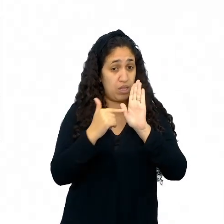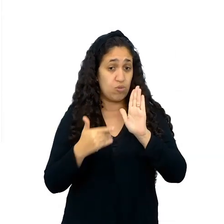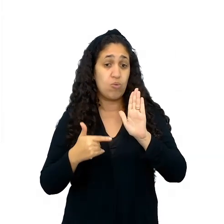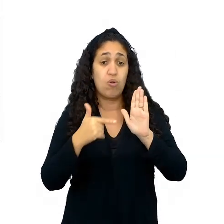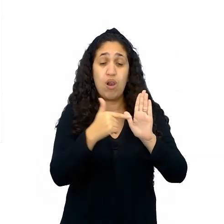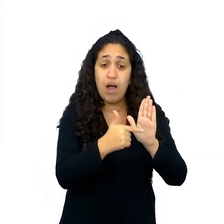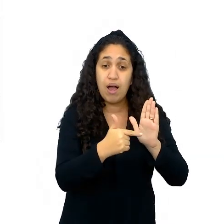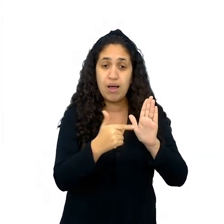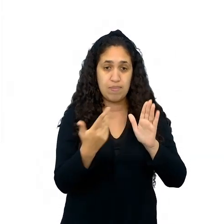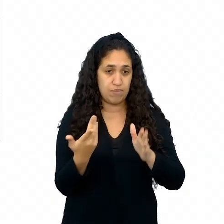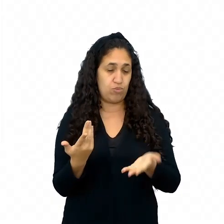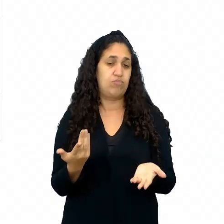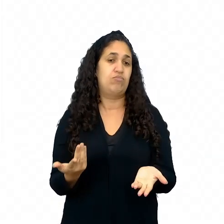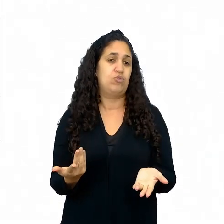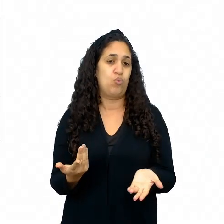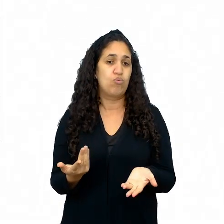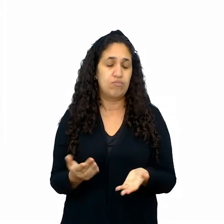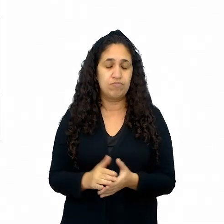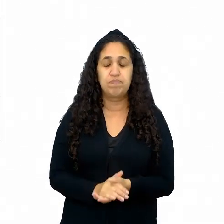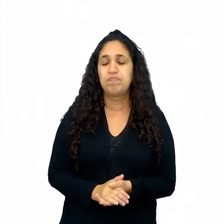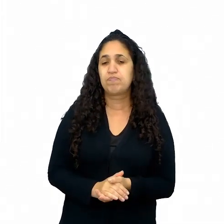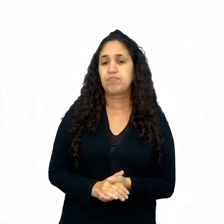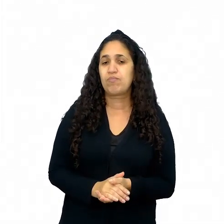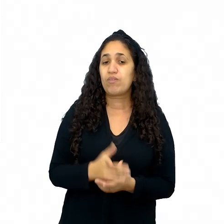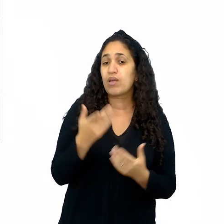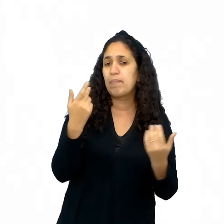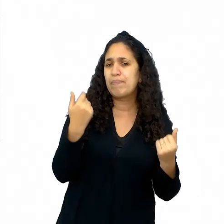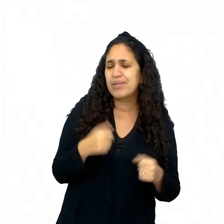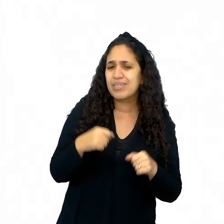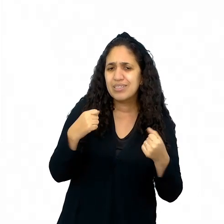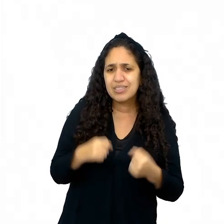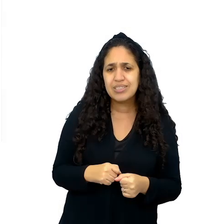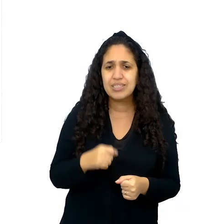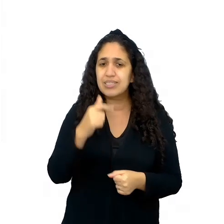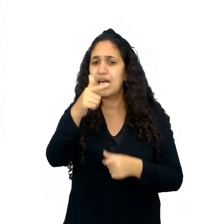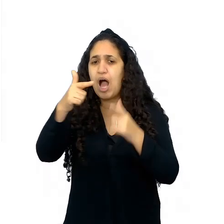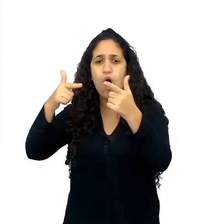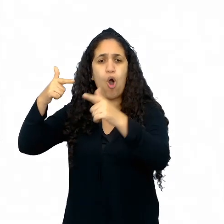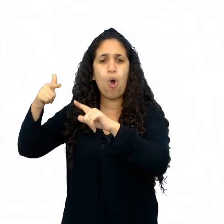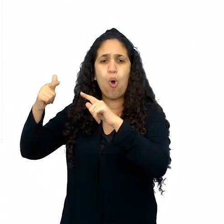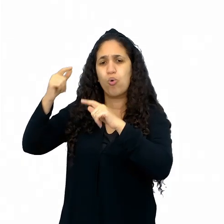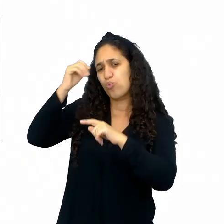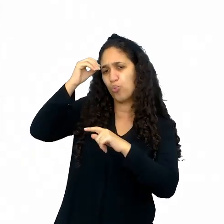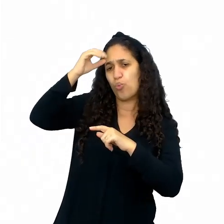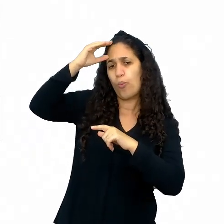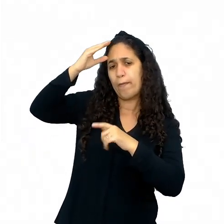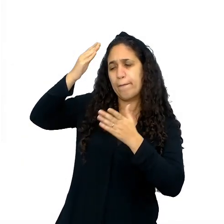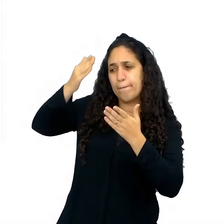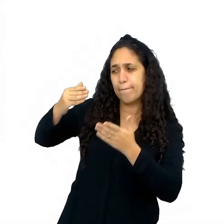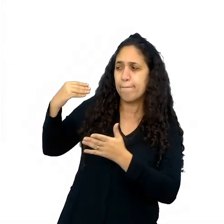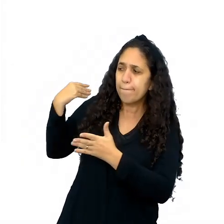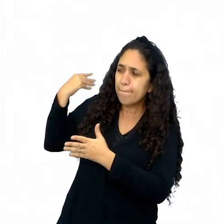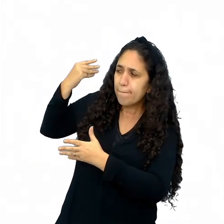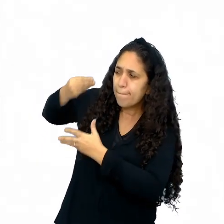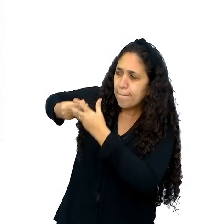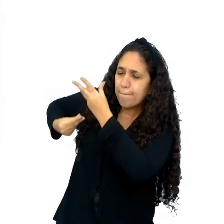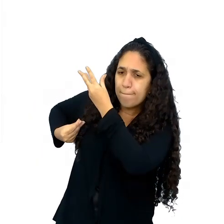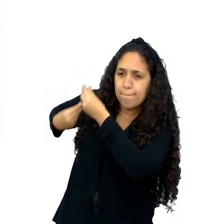série, para o ano que o estudante está, ele depende, então, de outros conhecimentos que ele vai trazendo, que ele